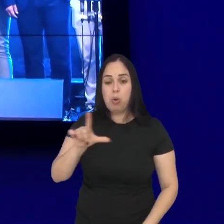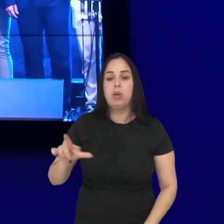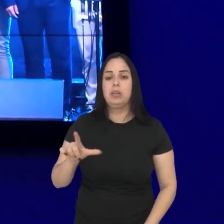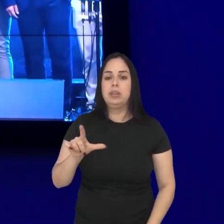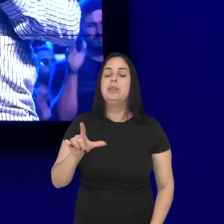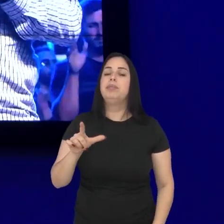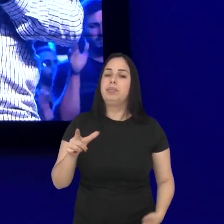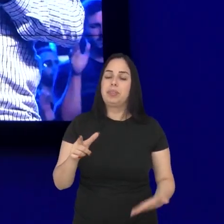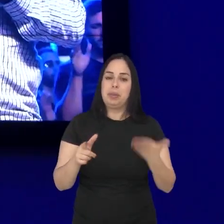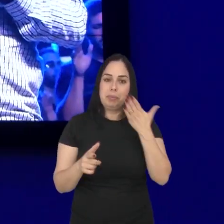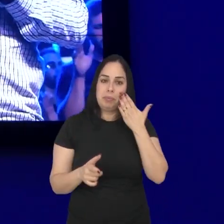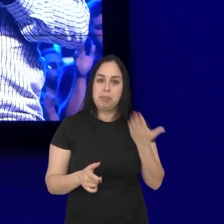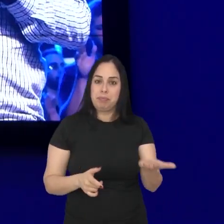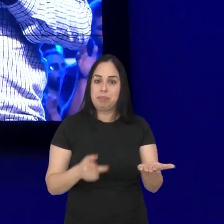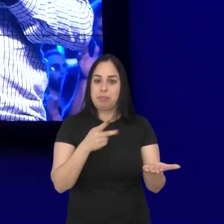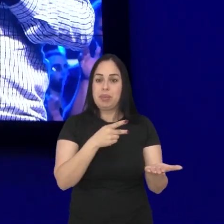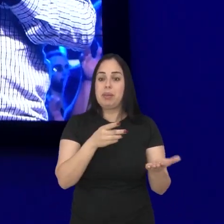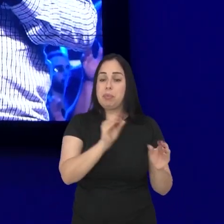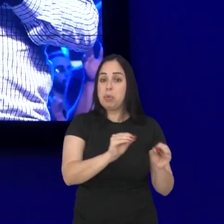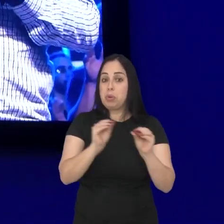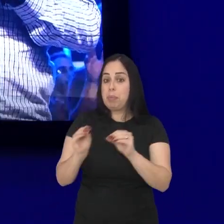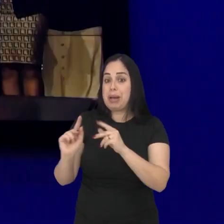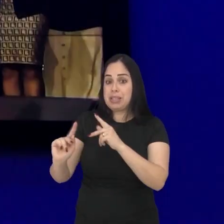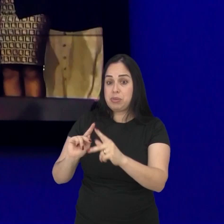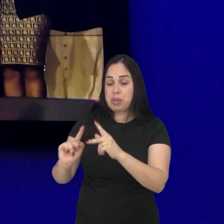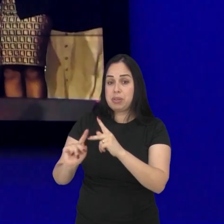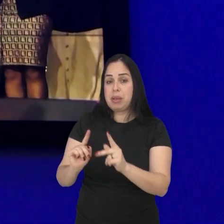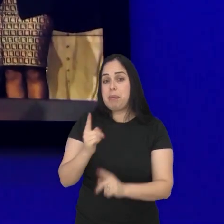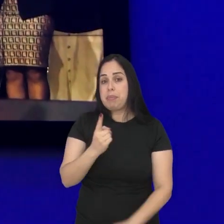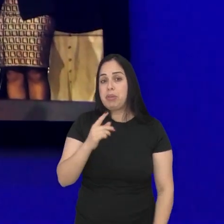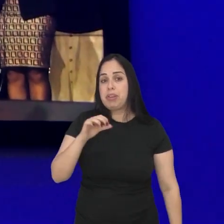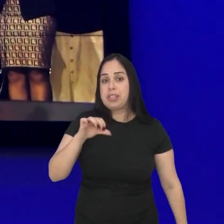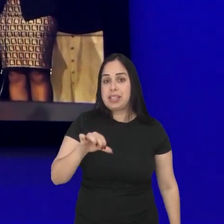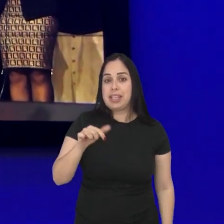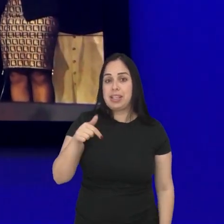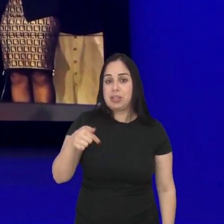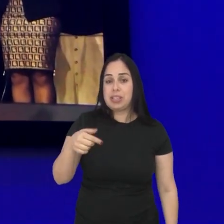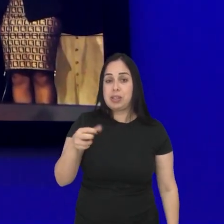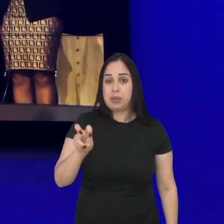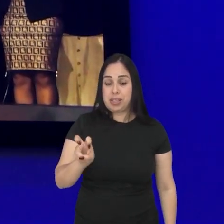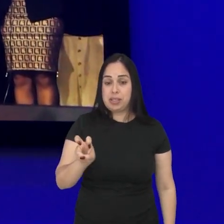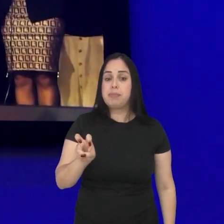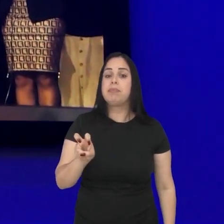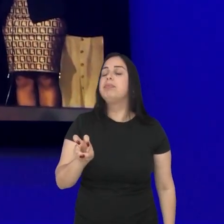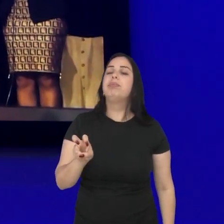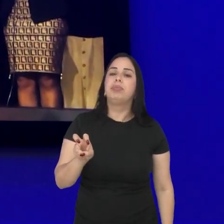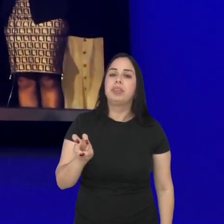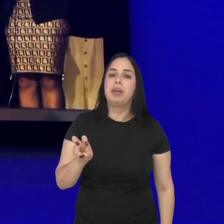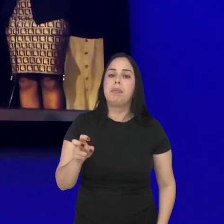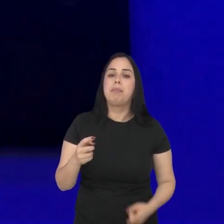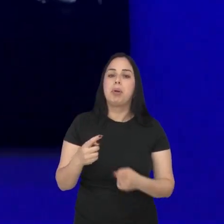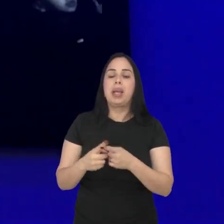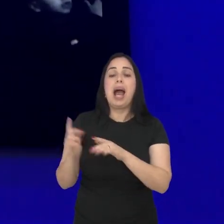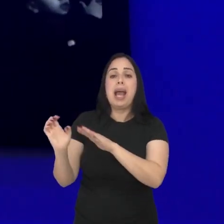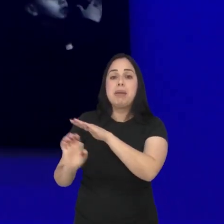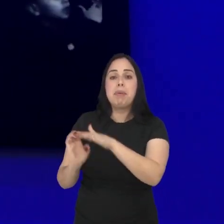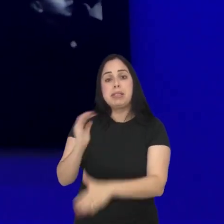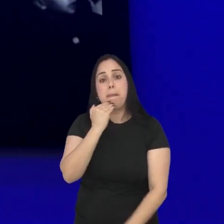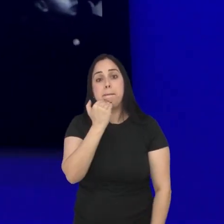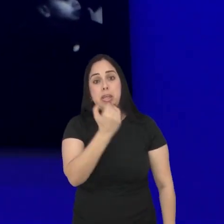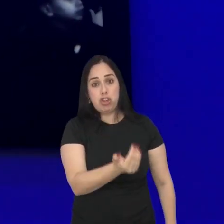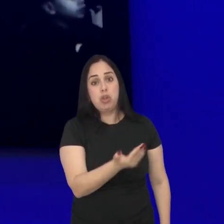pastor Antônio Marques Ribeiro se mudou para São José dos Campos em 1975, a pedido da empresa